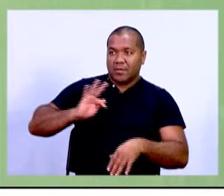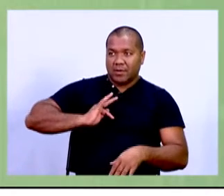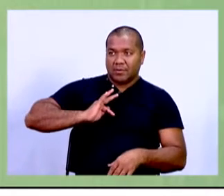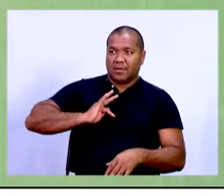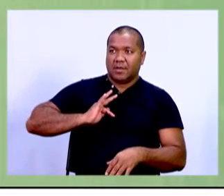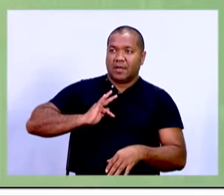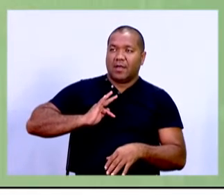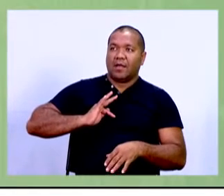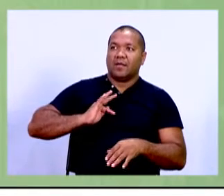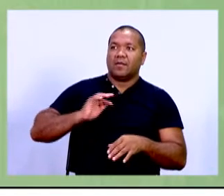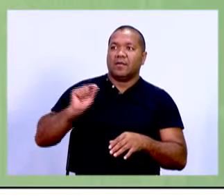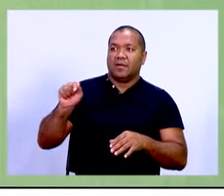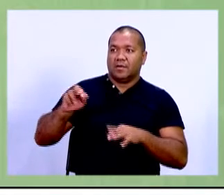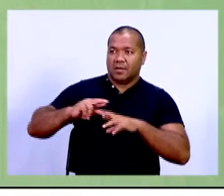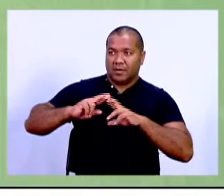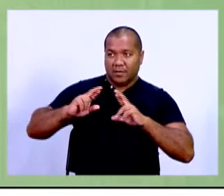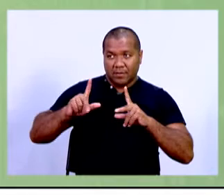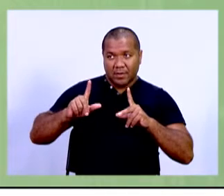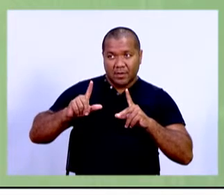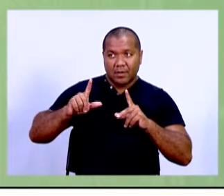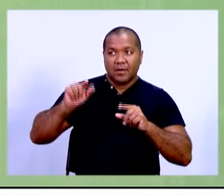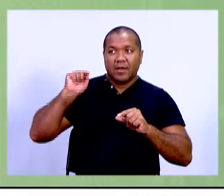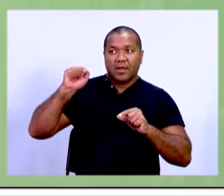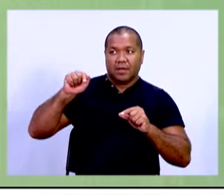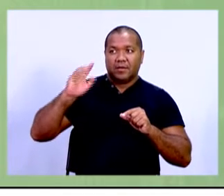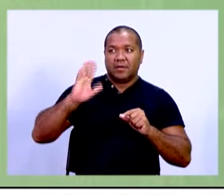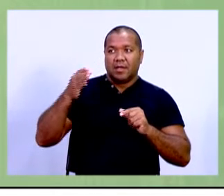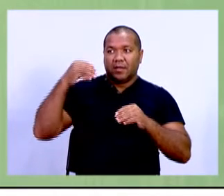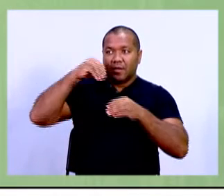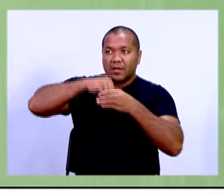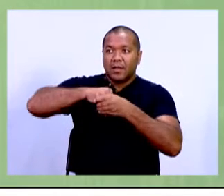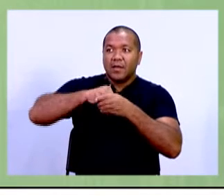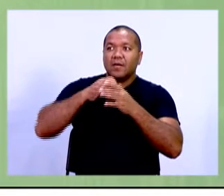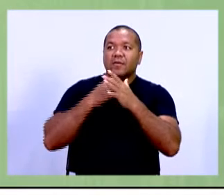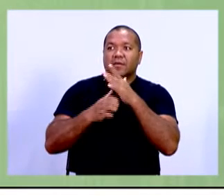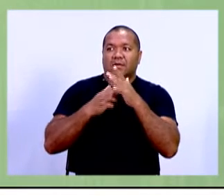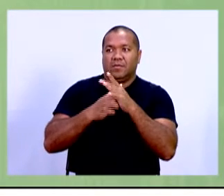atendente. Esse aqui já é atendente